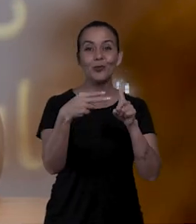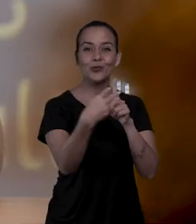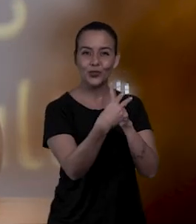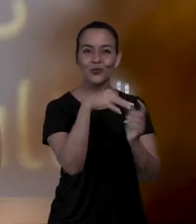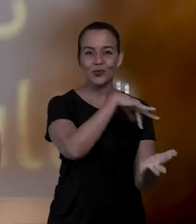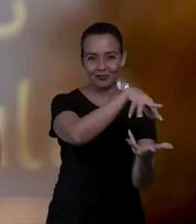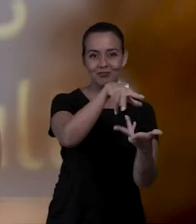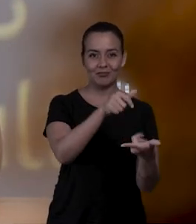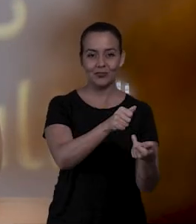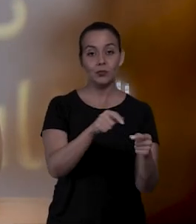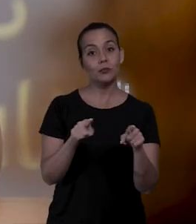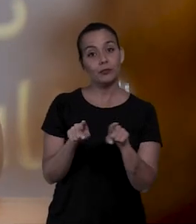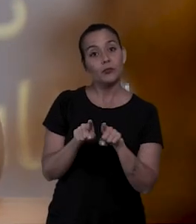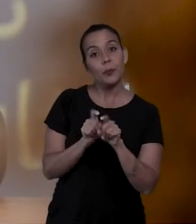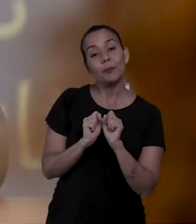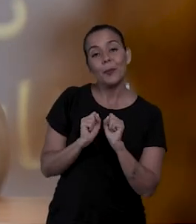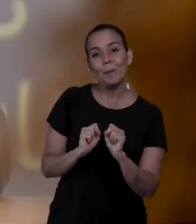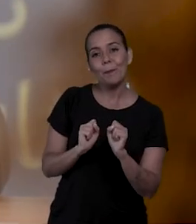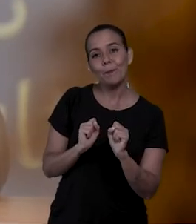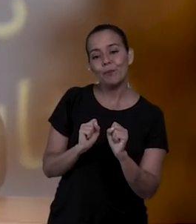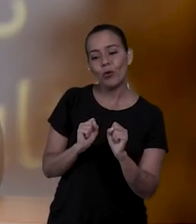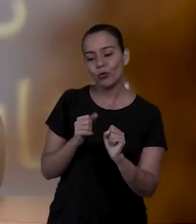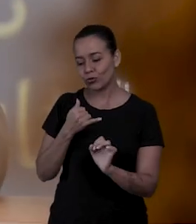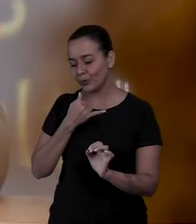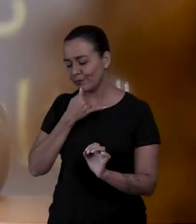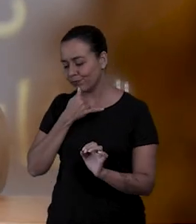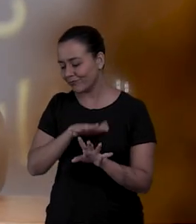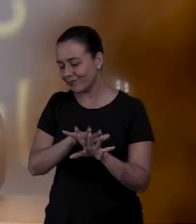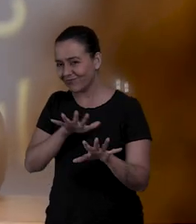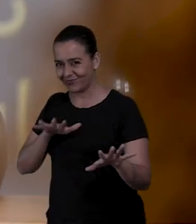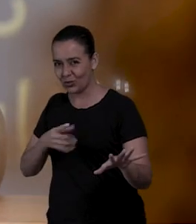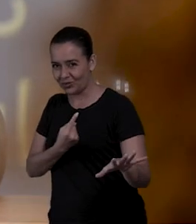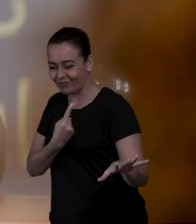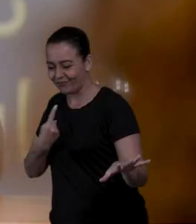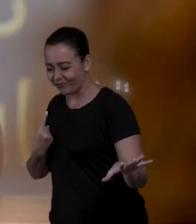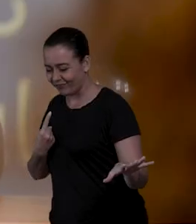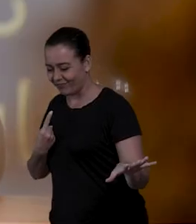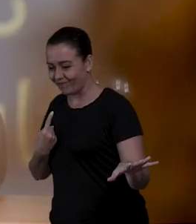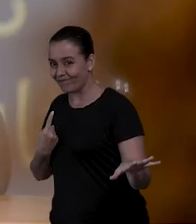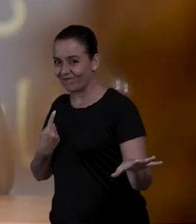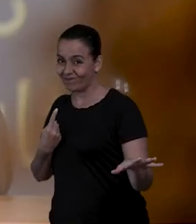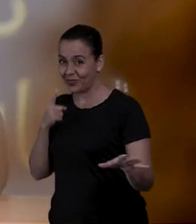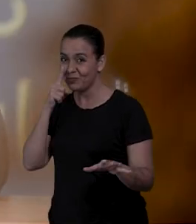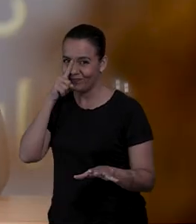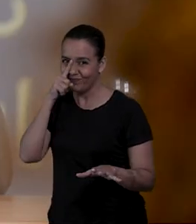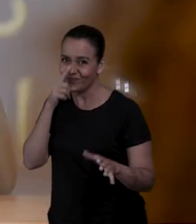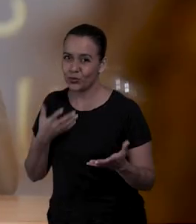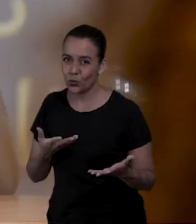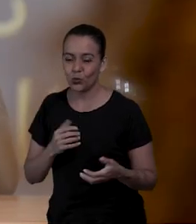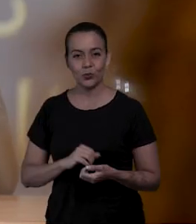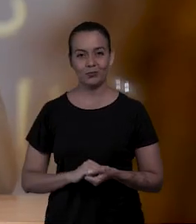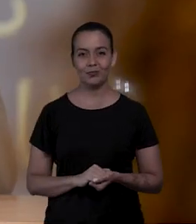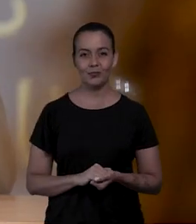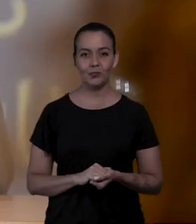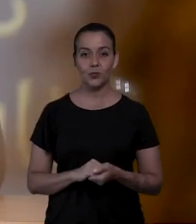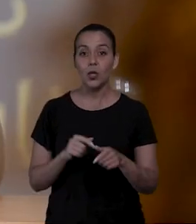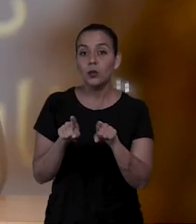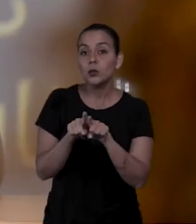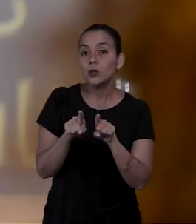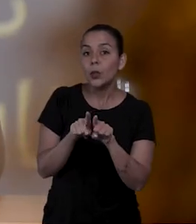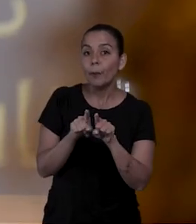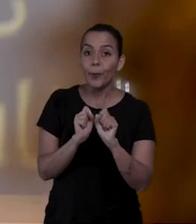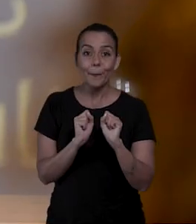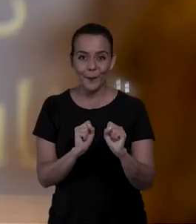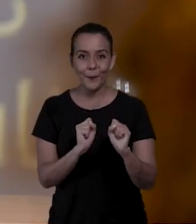diferentes visões do mundo. Mas elas também podem promover o cancelamento, a exclusão, o extremismo. Elas